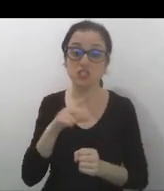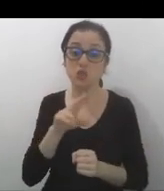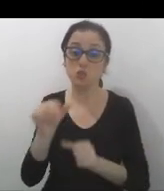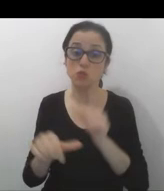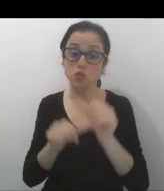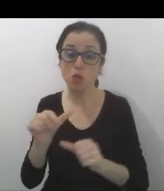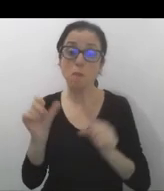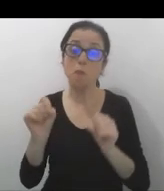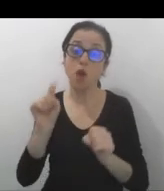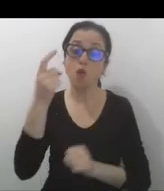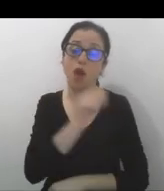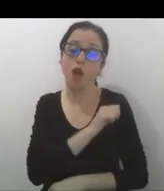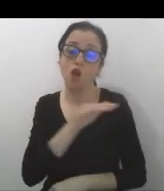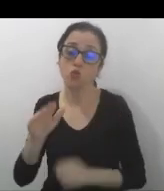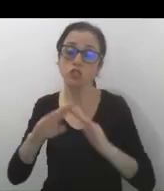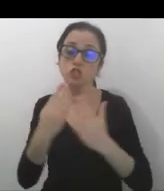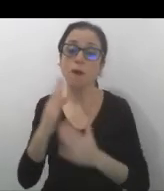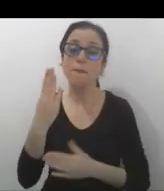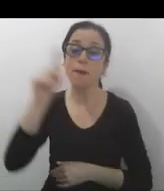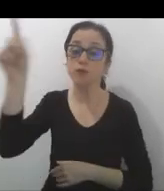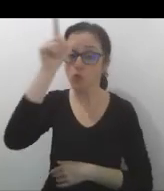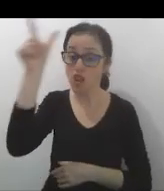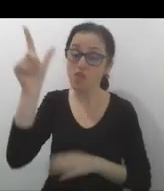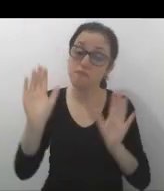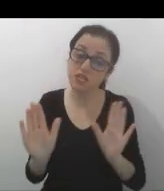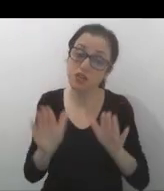tenha trocado de nome, ela pode ter sido aluna